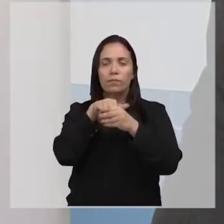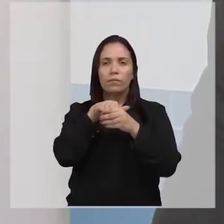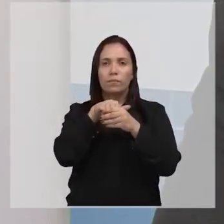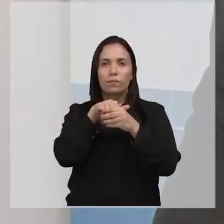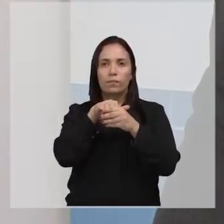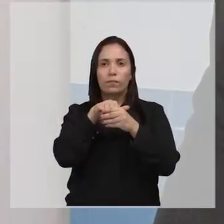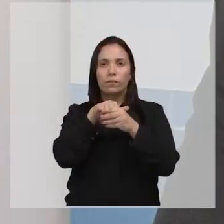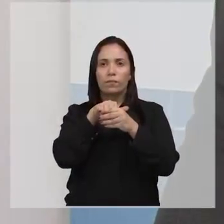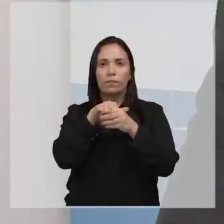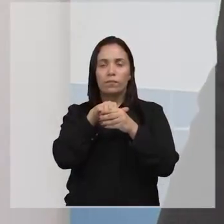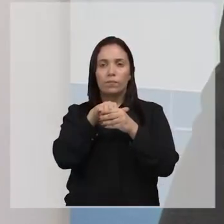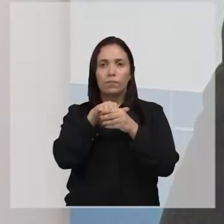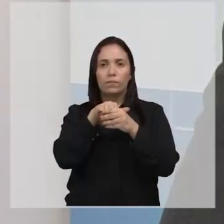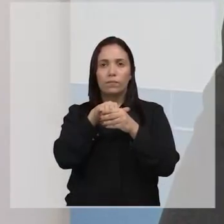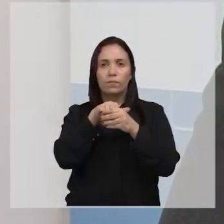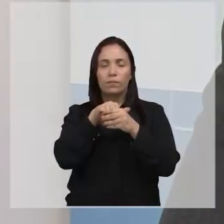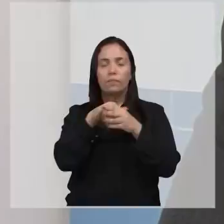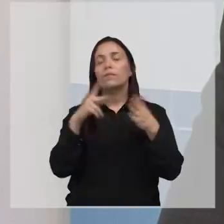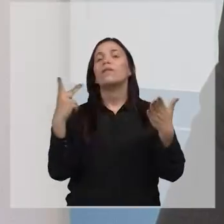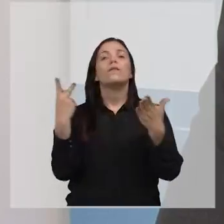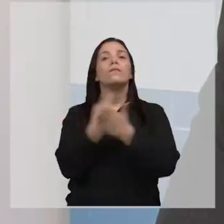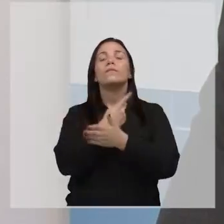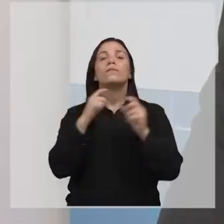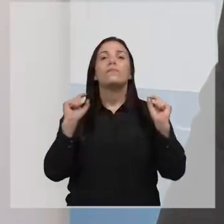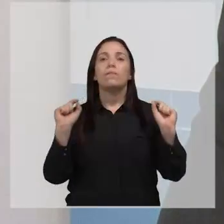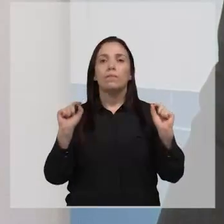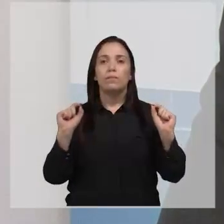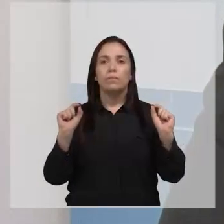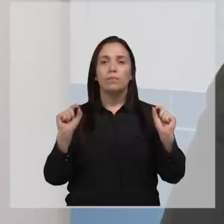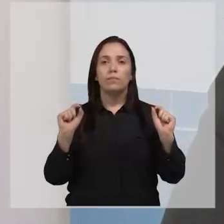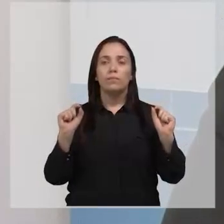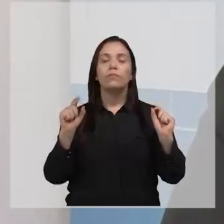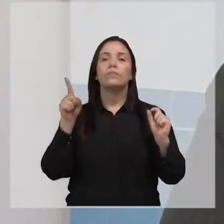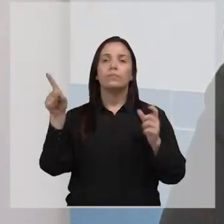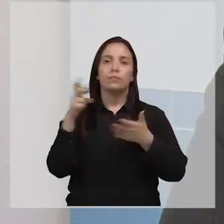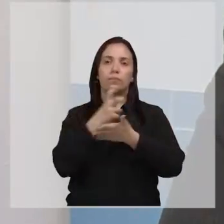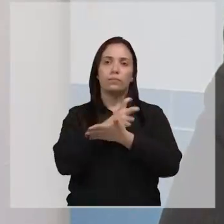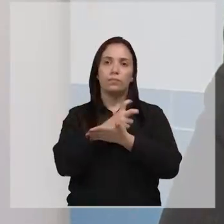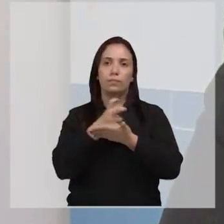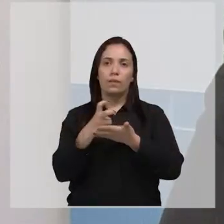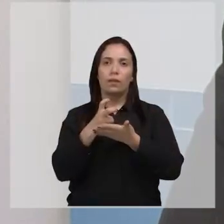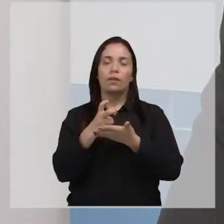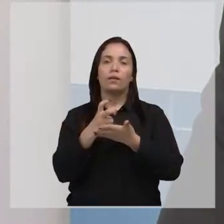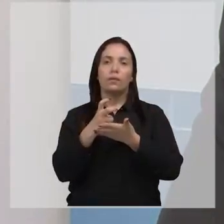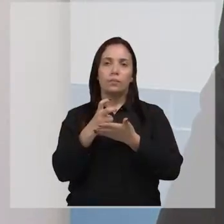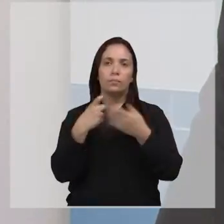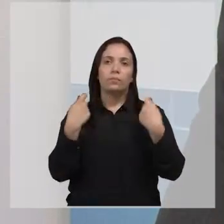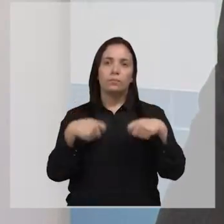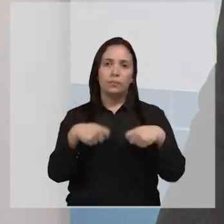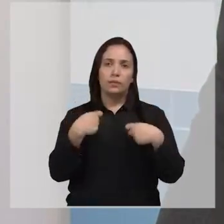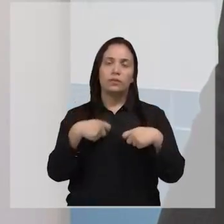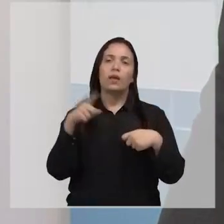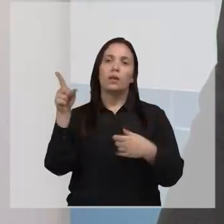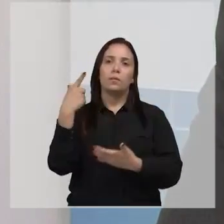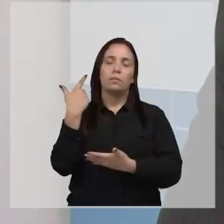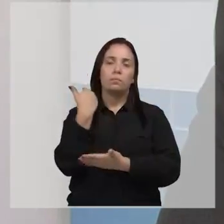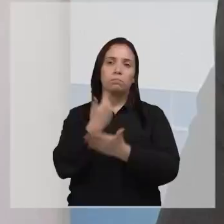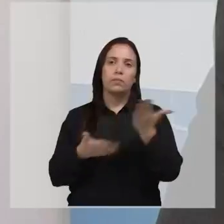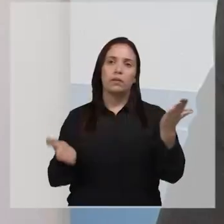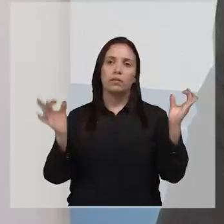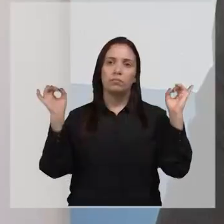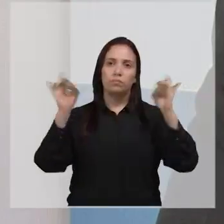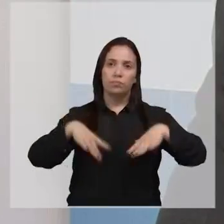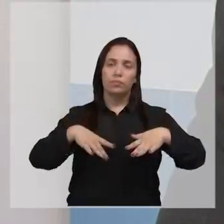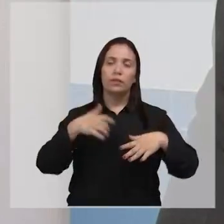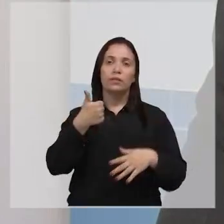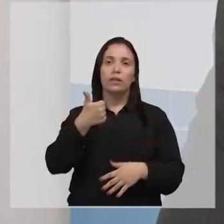ele ser processado, o que é que aconteceria imediatamente? Ele era afastado. Que deveria ter perdido o mandato. E 120